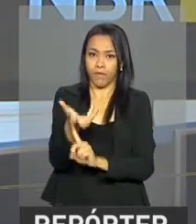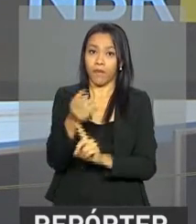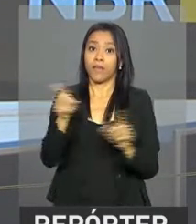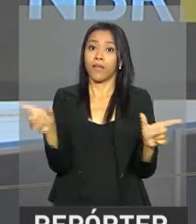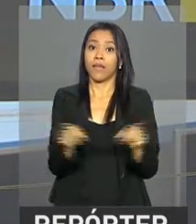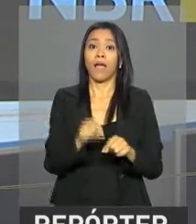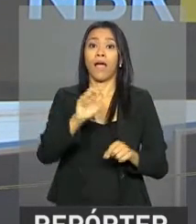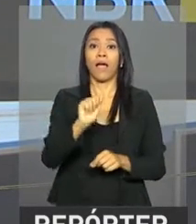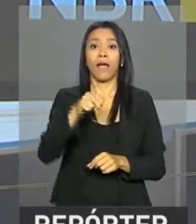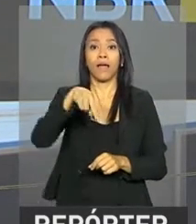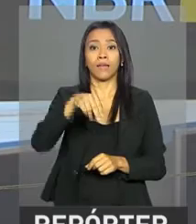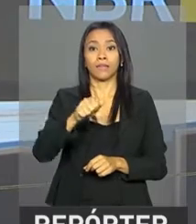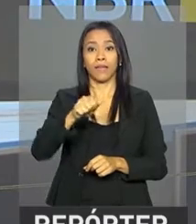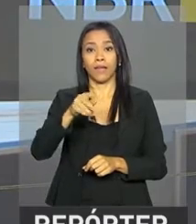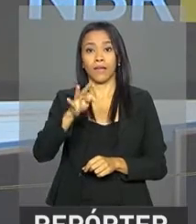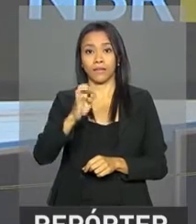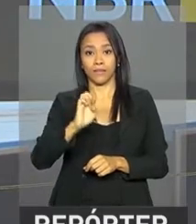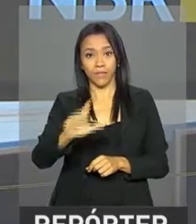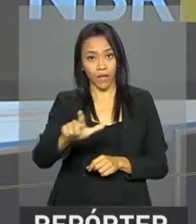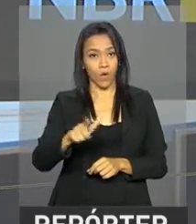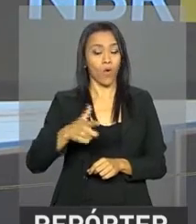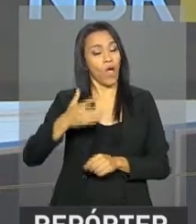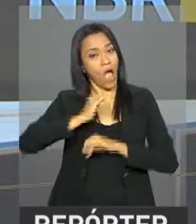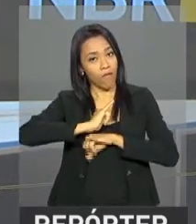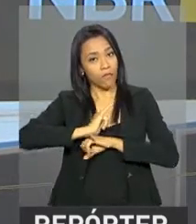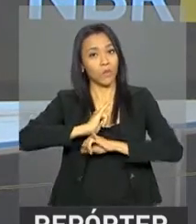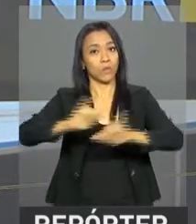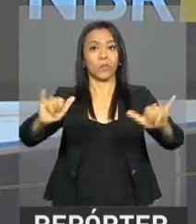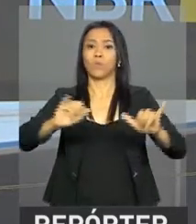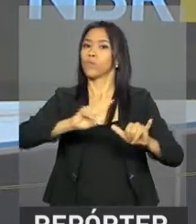de Telecomunicações, informa que não haverá